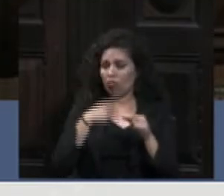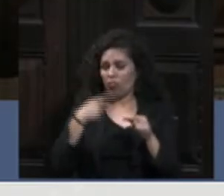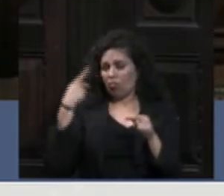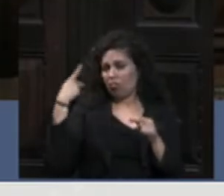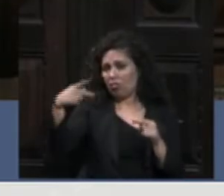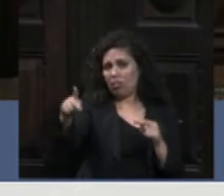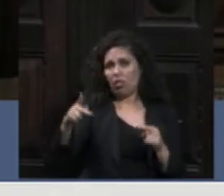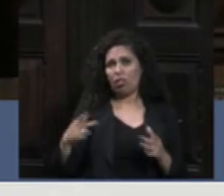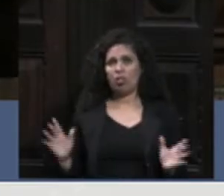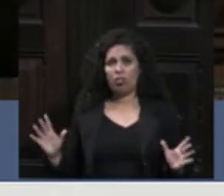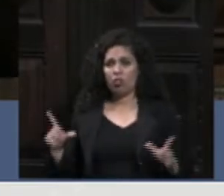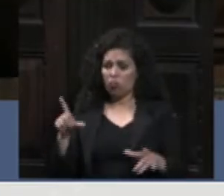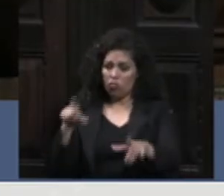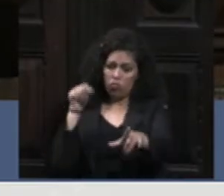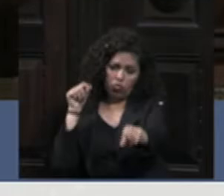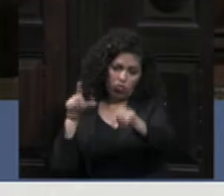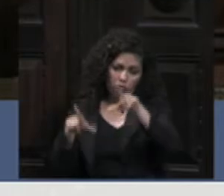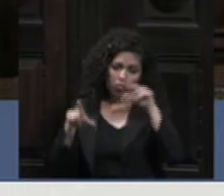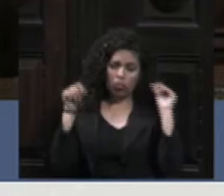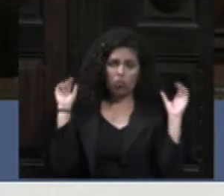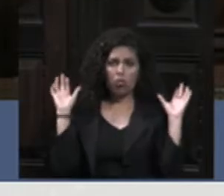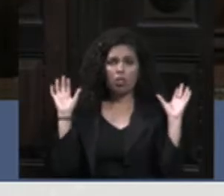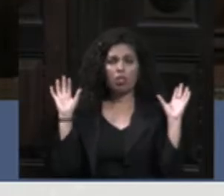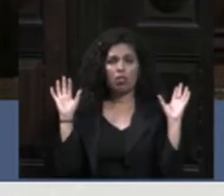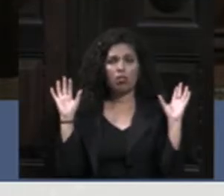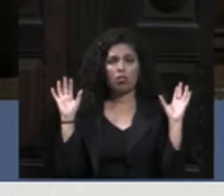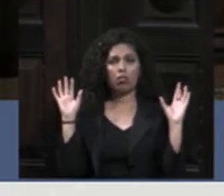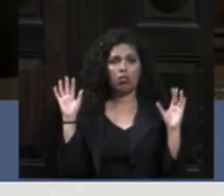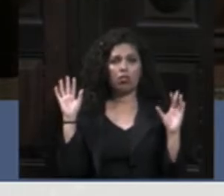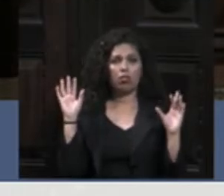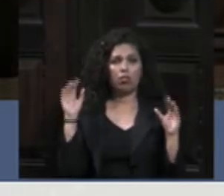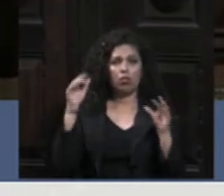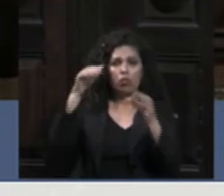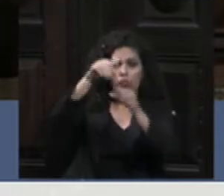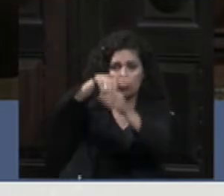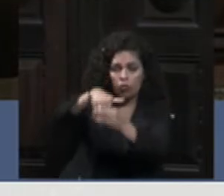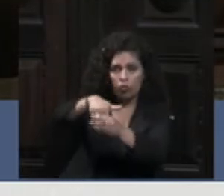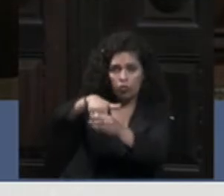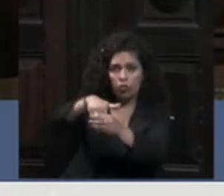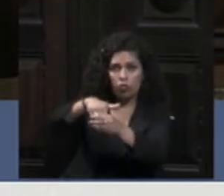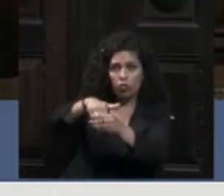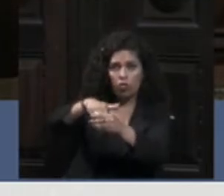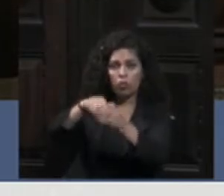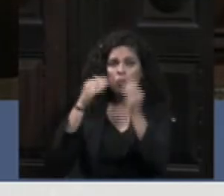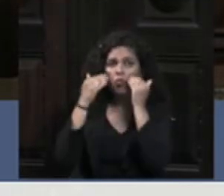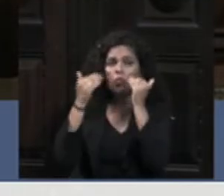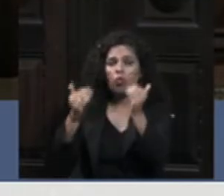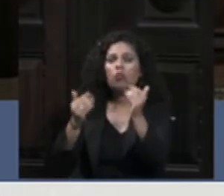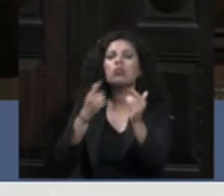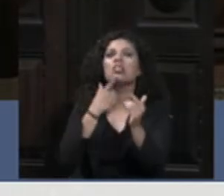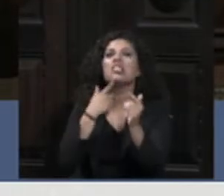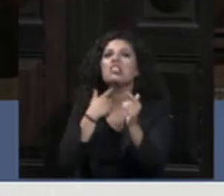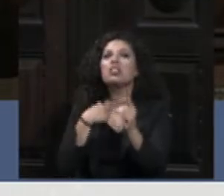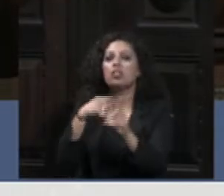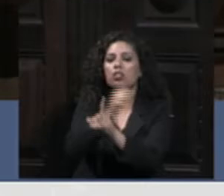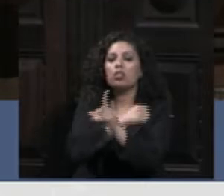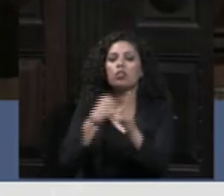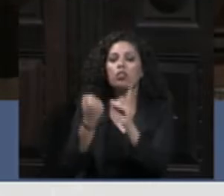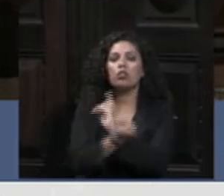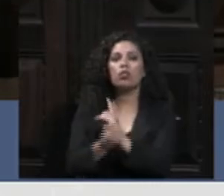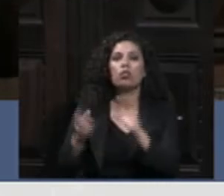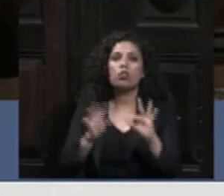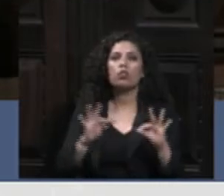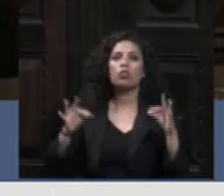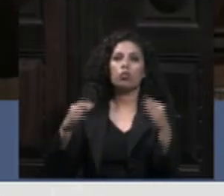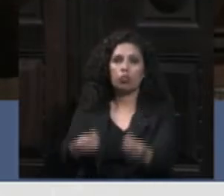escolha, mesmo que ele tenha combatido, mesmo que ele tenha divergido, e mesmo que ele